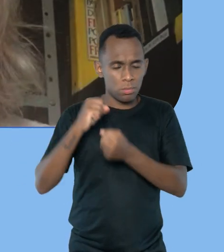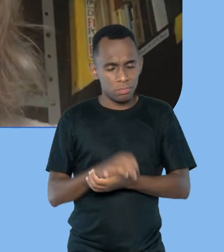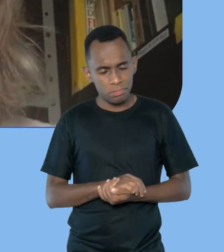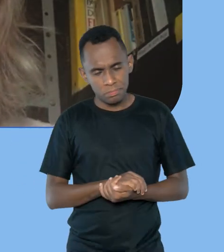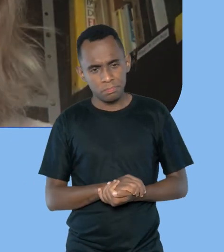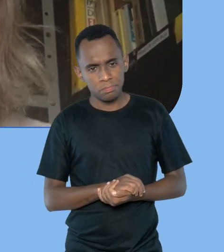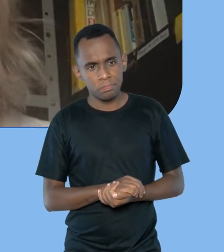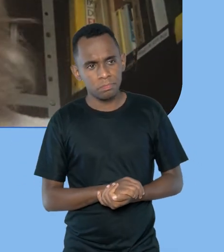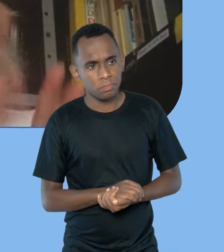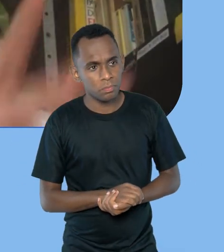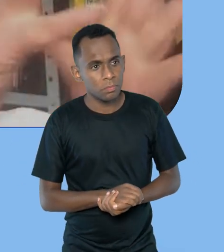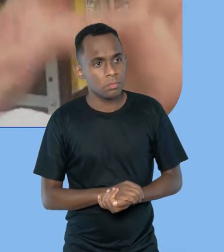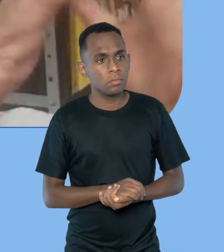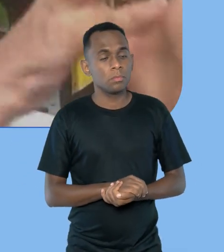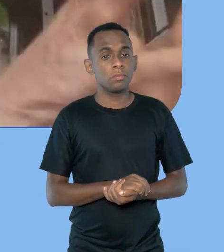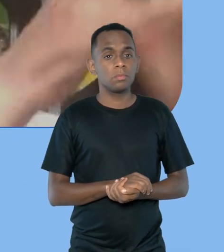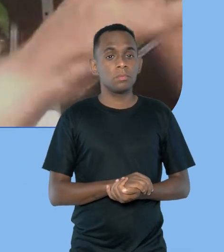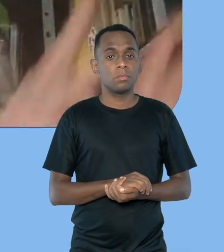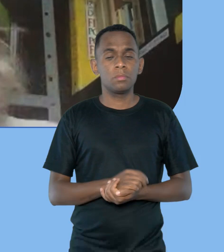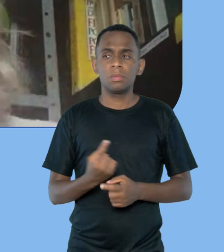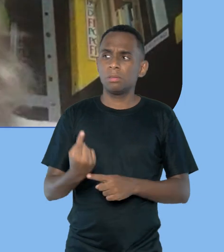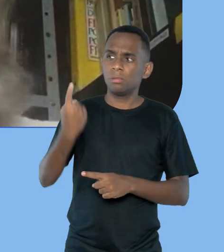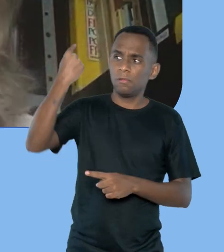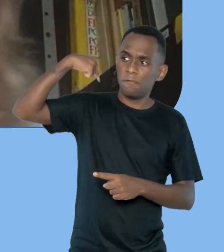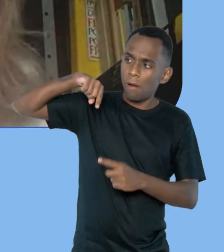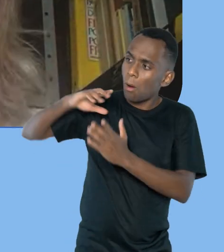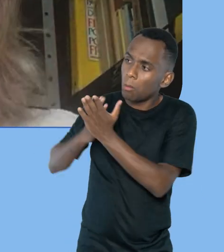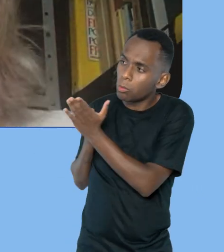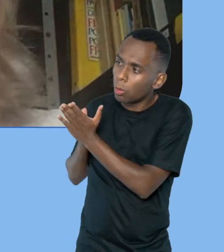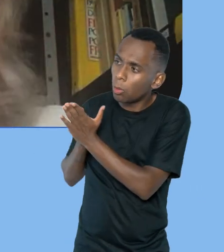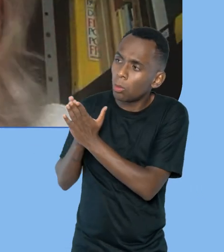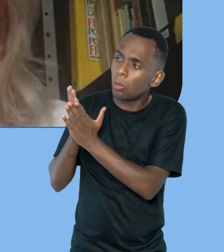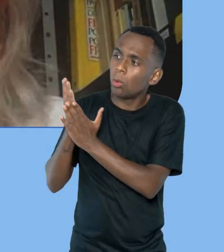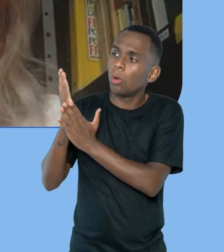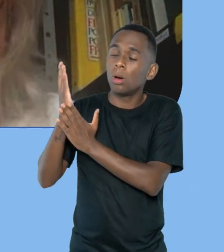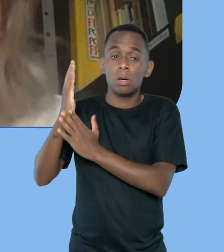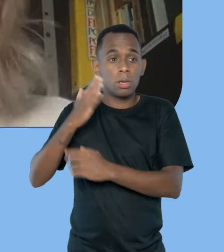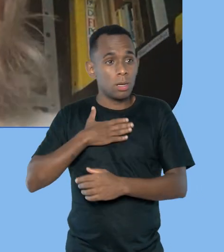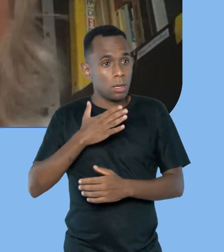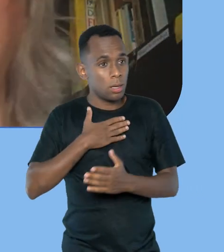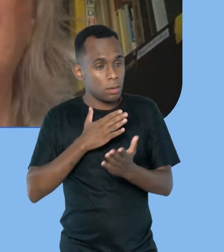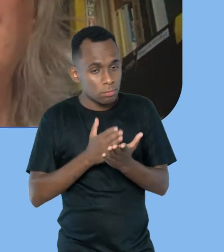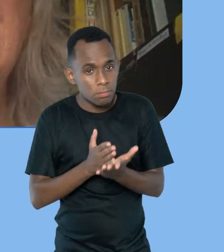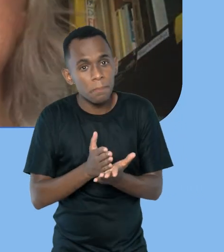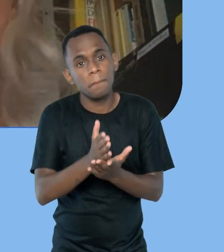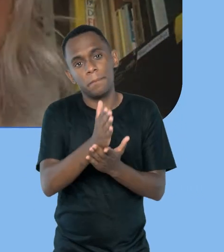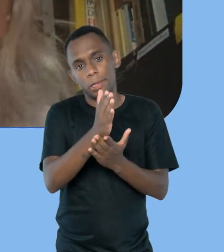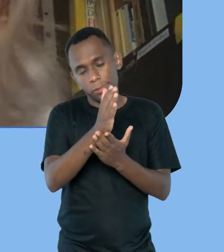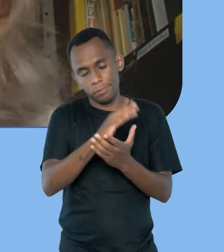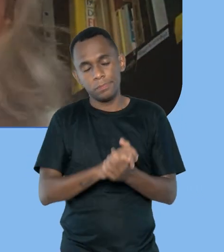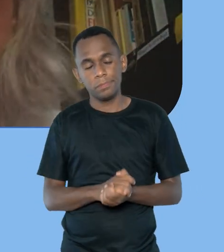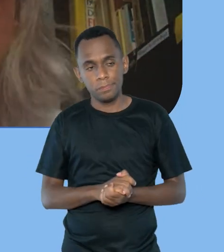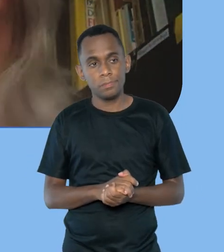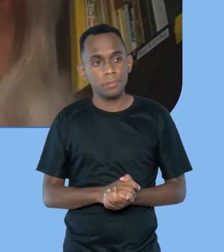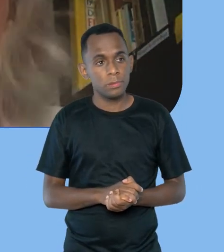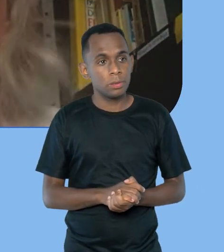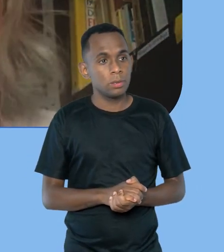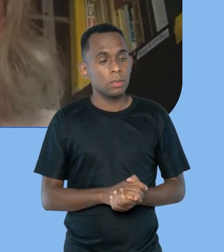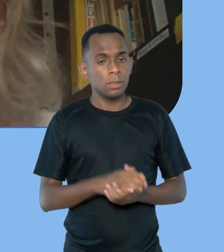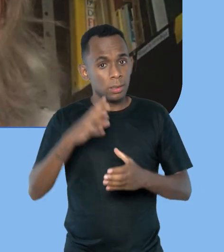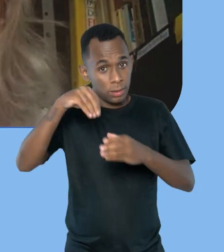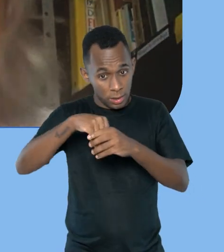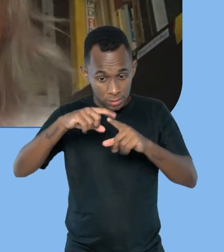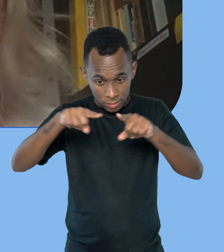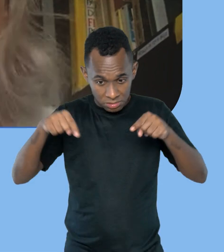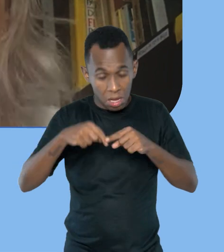aí. Eu não vou por onde os meus antepassados. Eu vou na minha picada. Isso, levado na